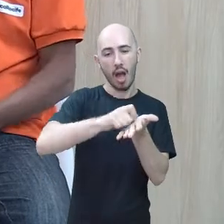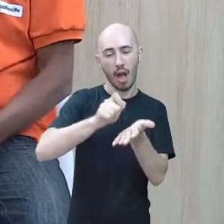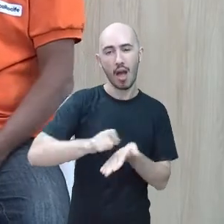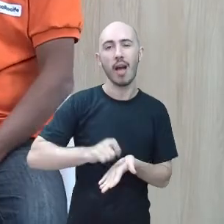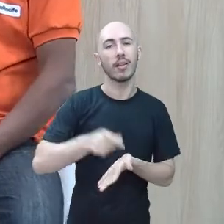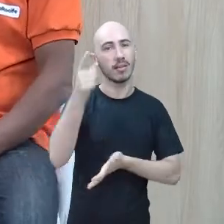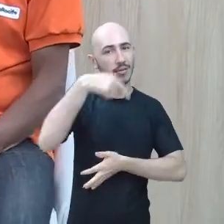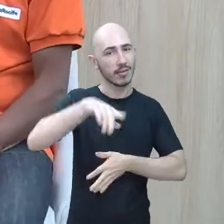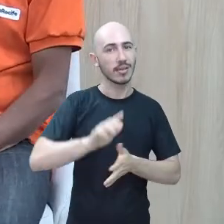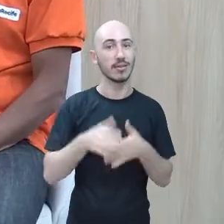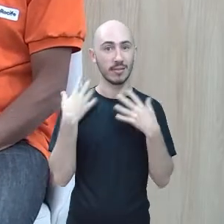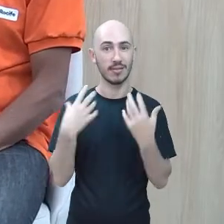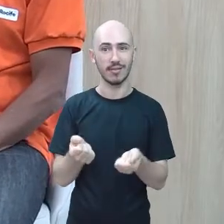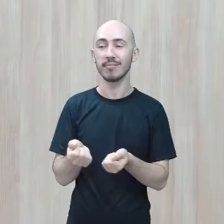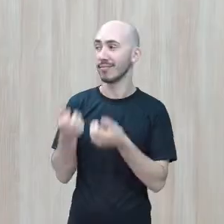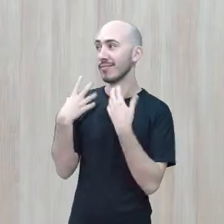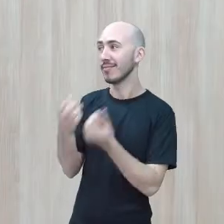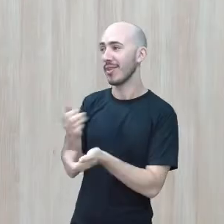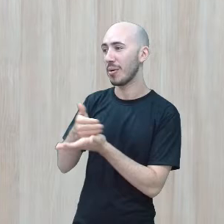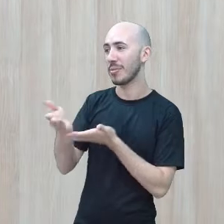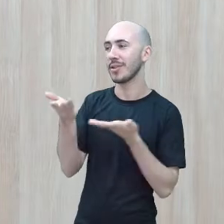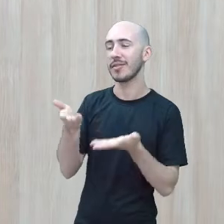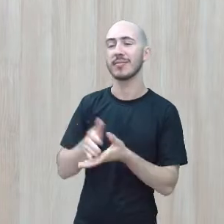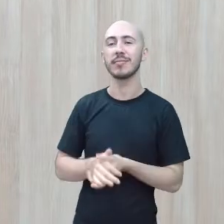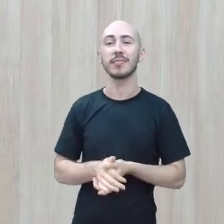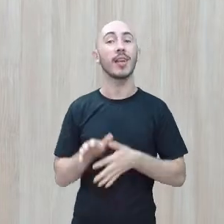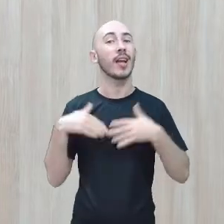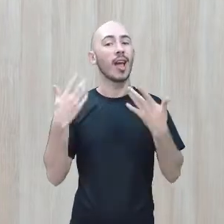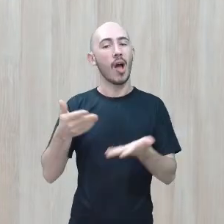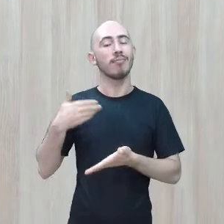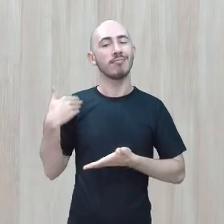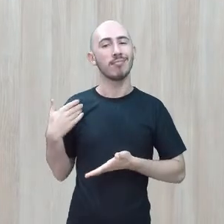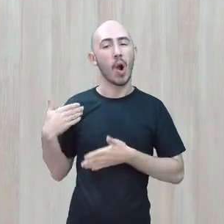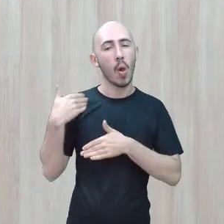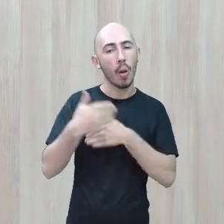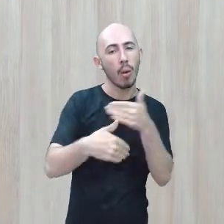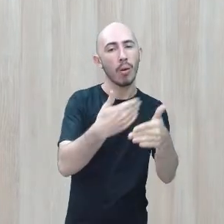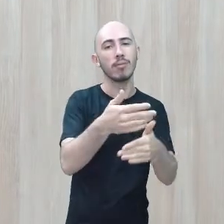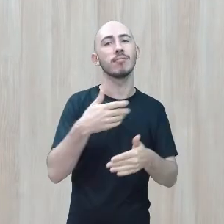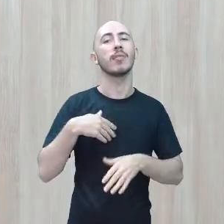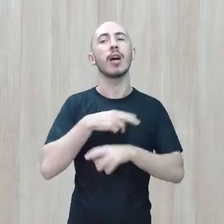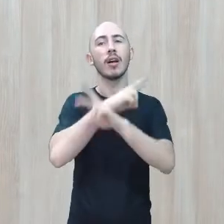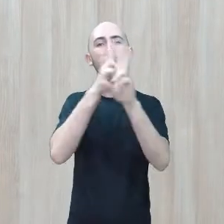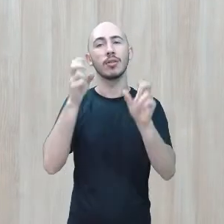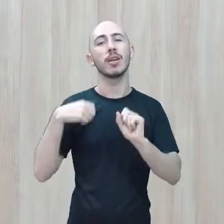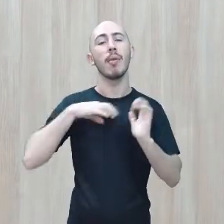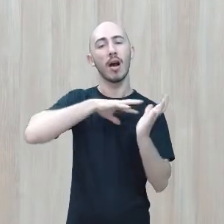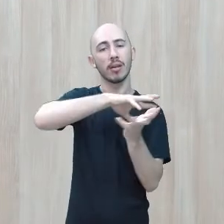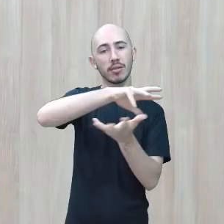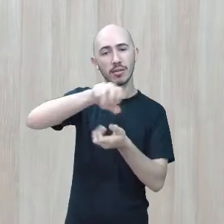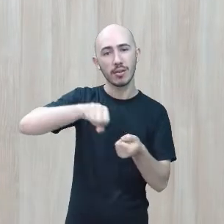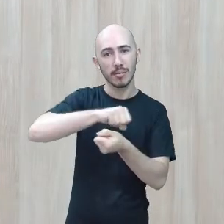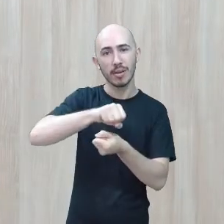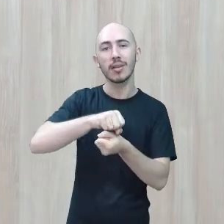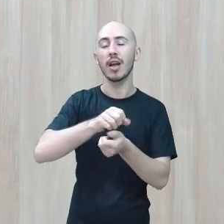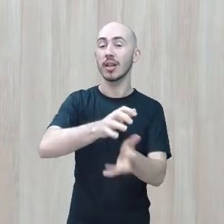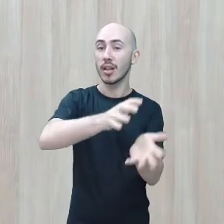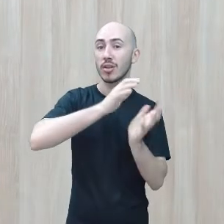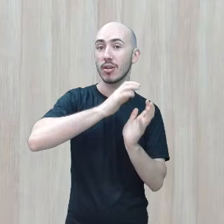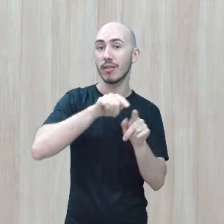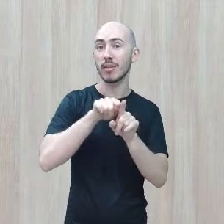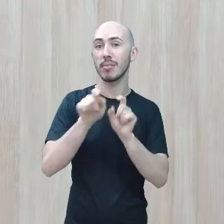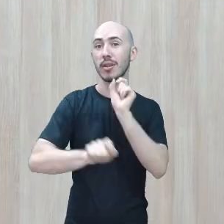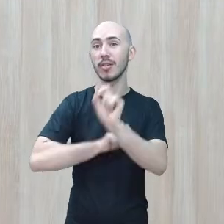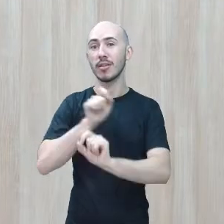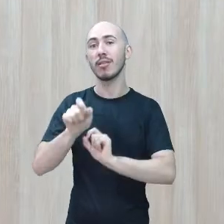Vamos embora, Vanessa. Vamos embora, estaremos aqui nessa caminhada para estudar sustentabilidade, geografia, e lembro